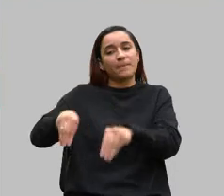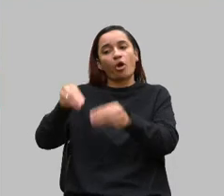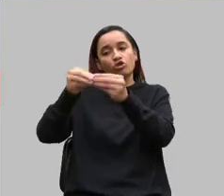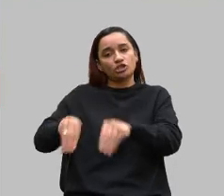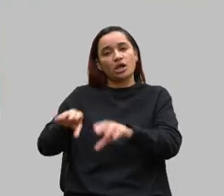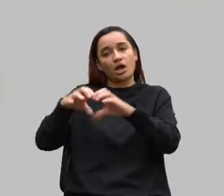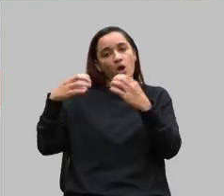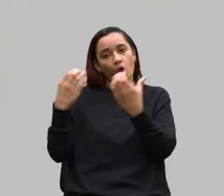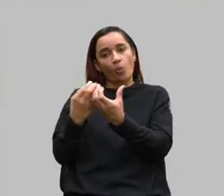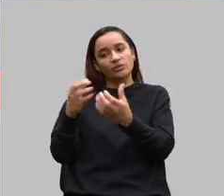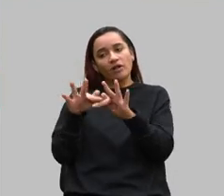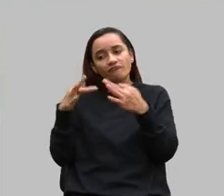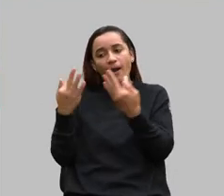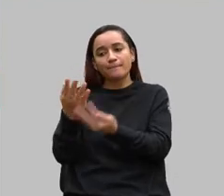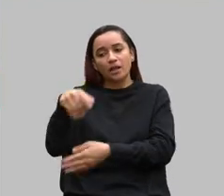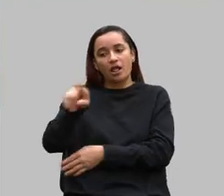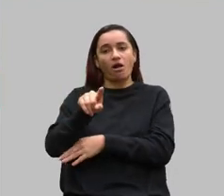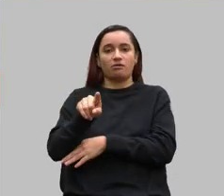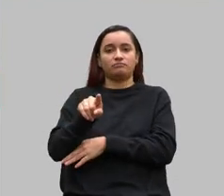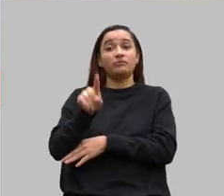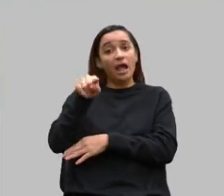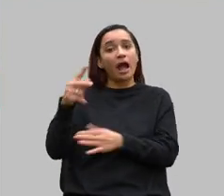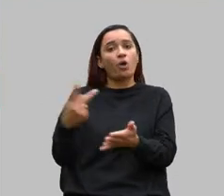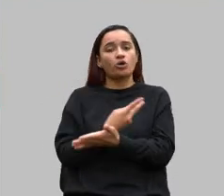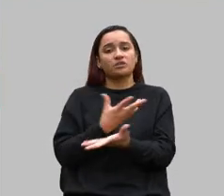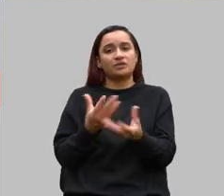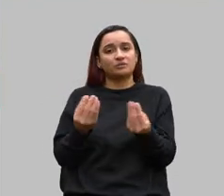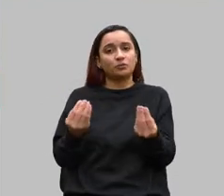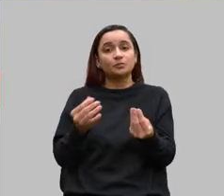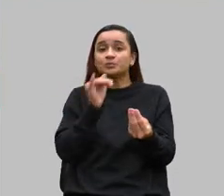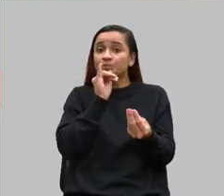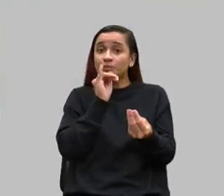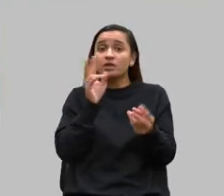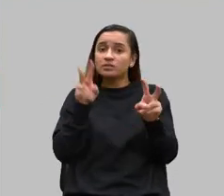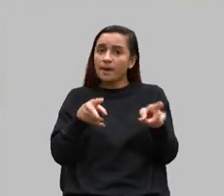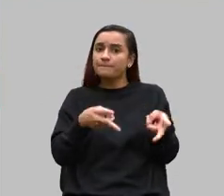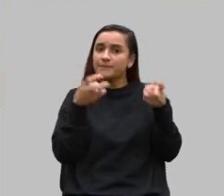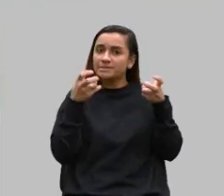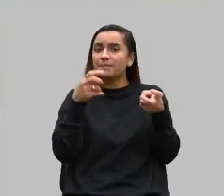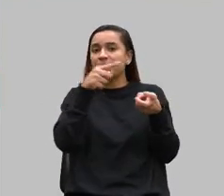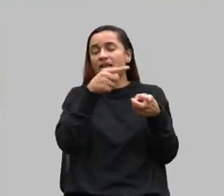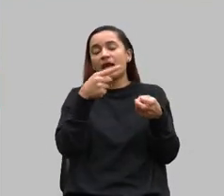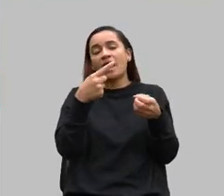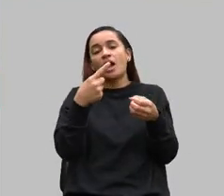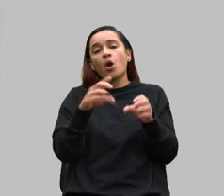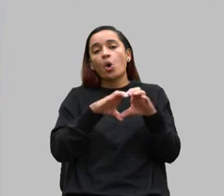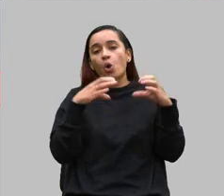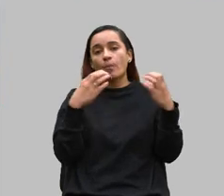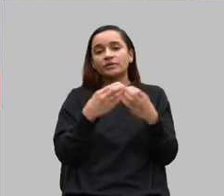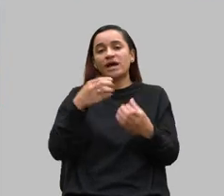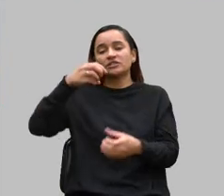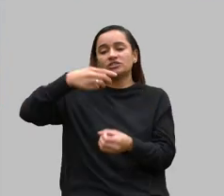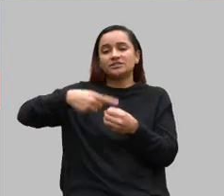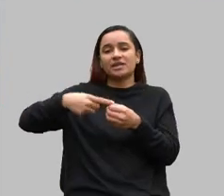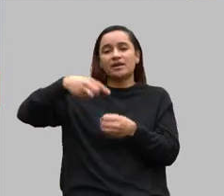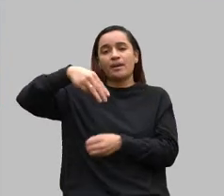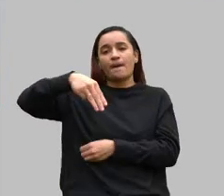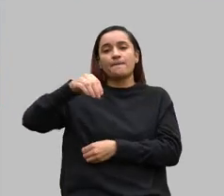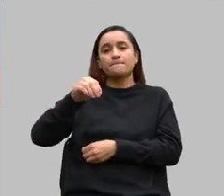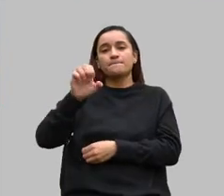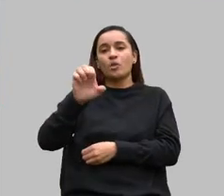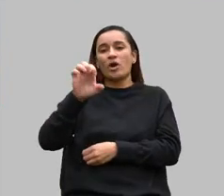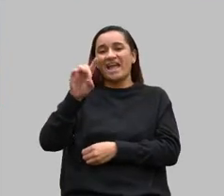atualmente a gente pode perceber na comunidade de moeda que suporta os ônus né da passagem do do trem de